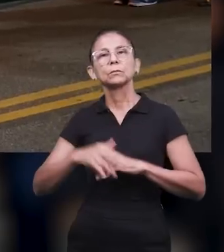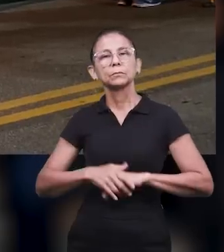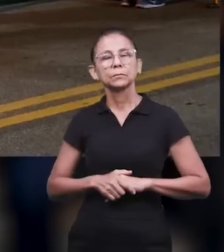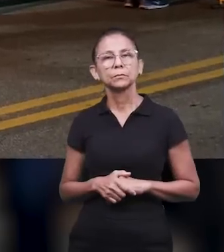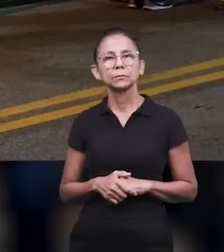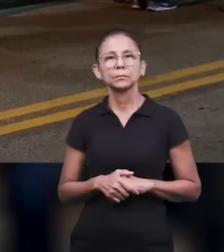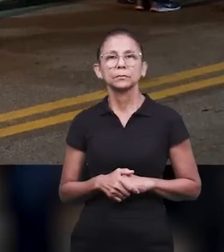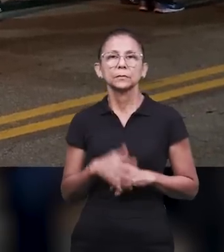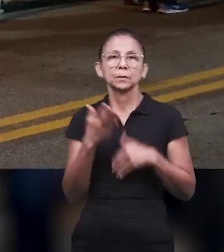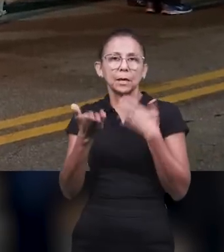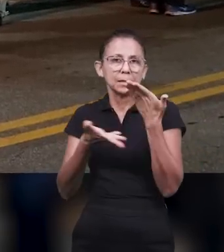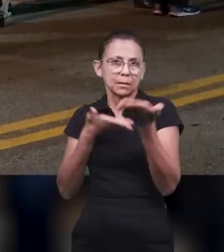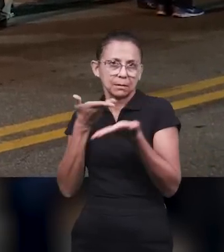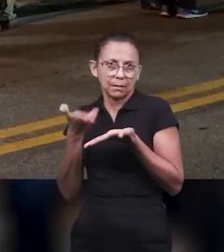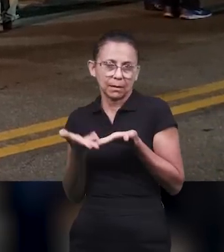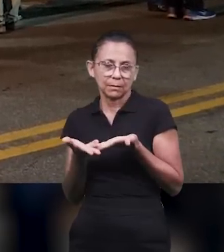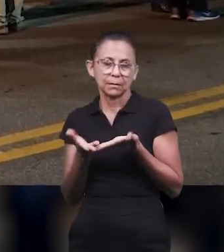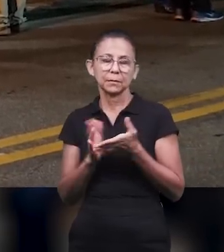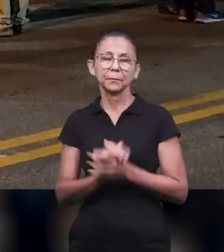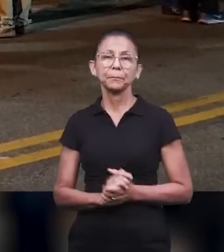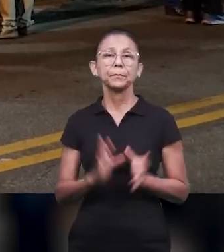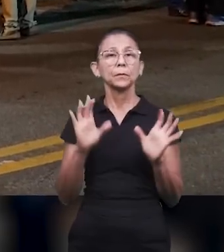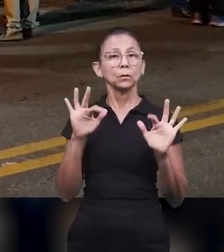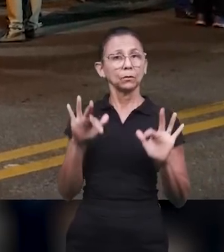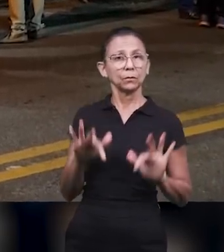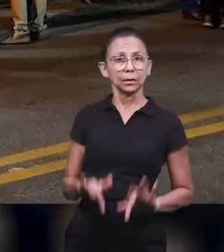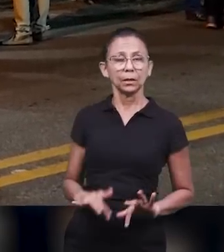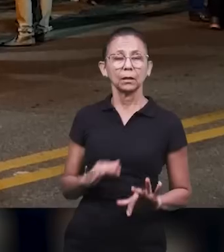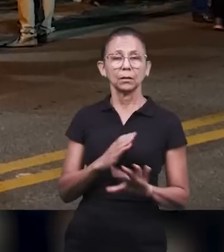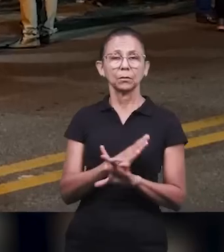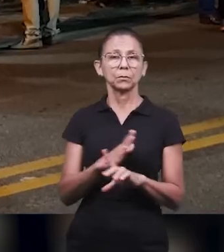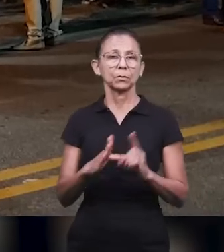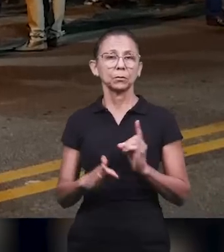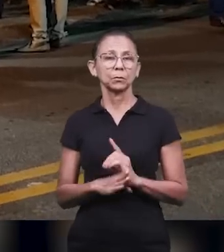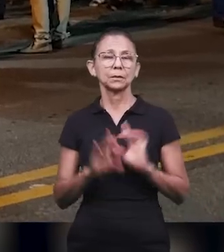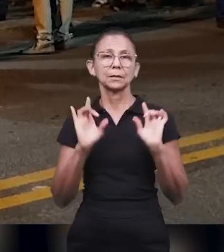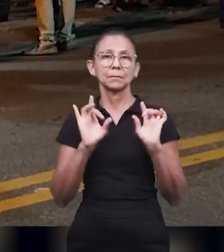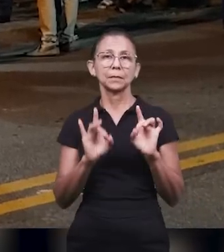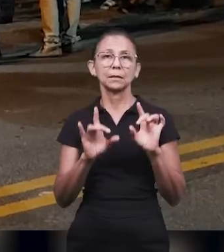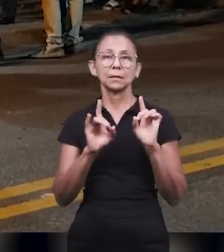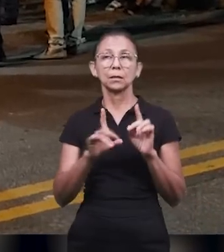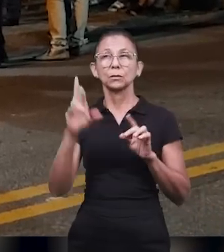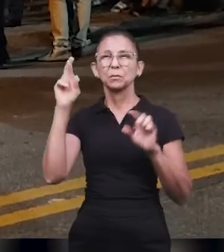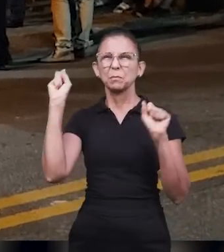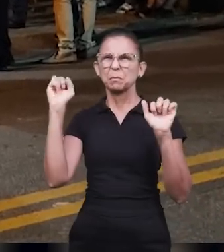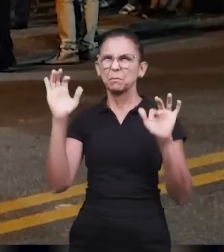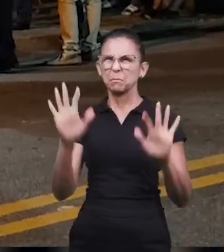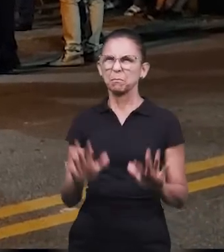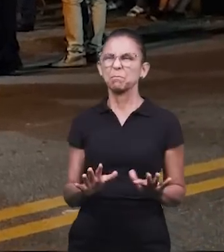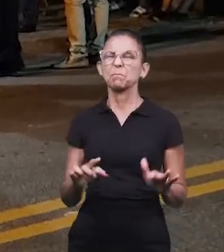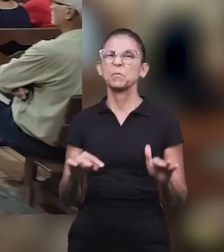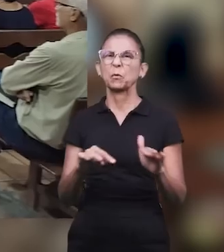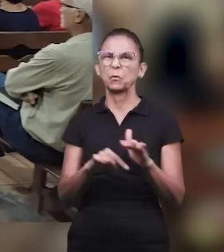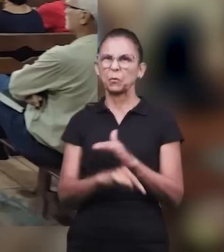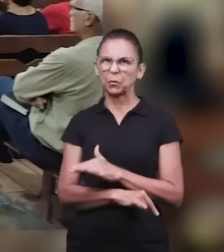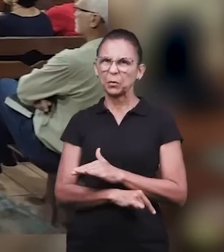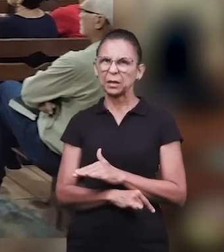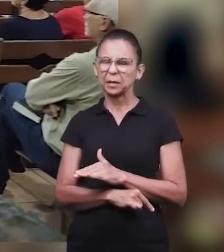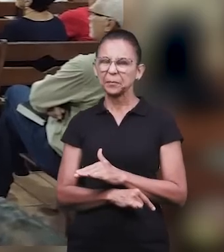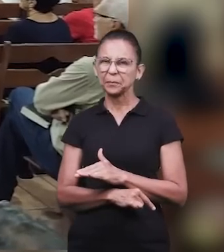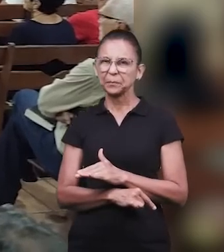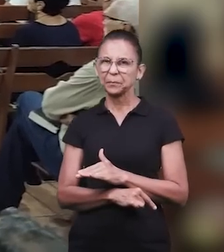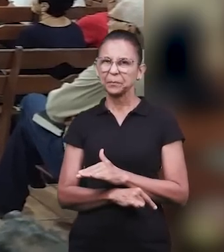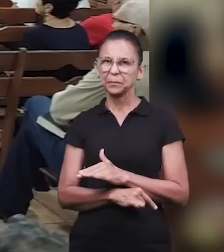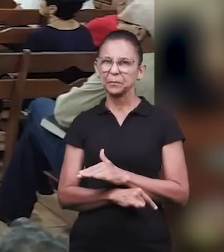irmãos. No final dos trabalhos, tivemos um culto especial onde o Senhor operou grandemente. Foi uma grande bênção. Da mesma